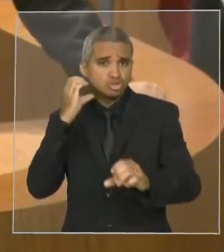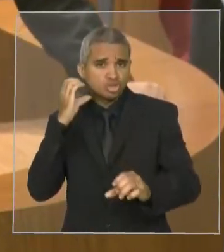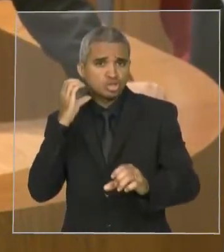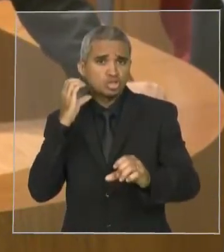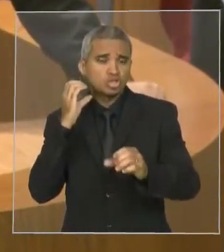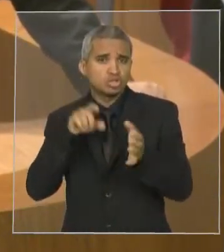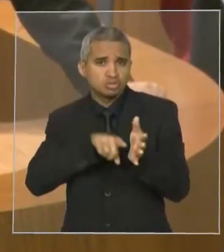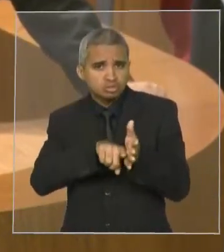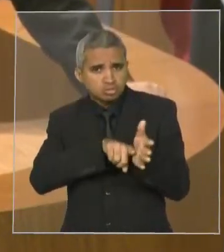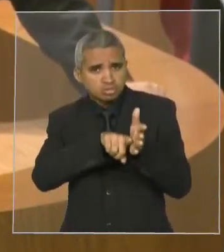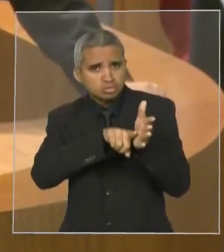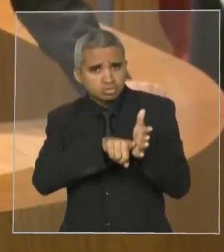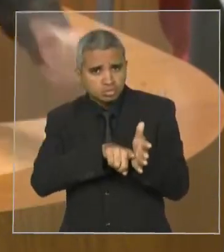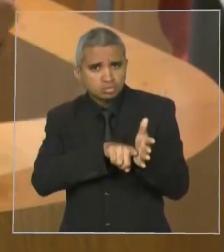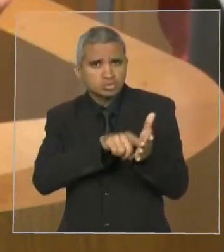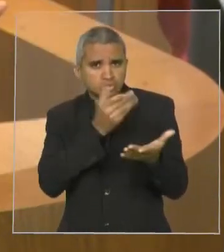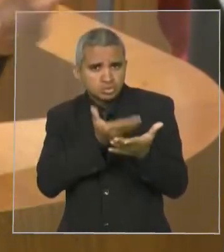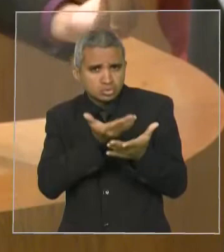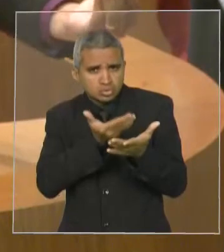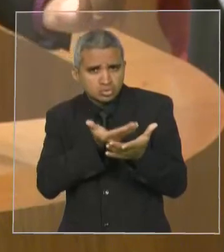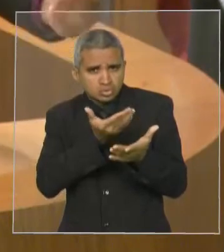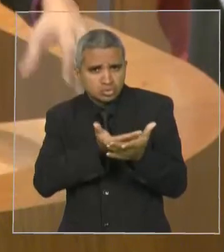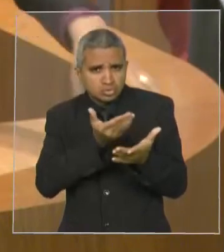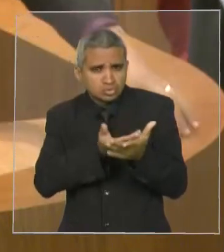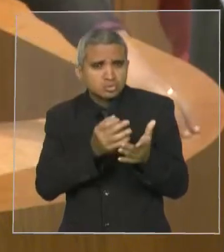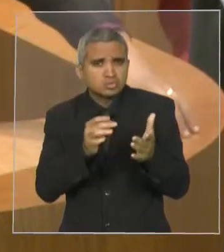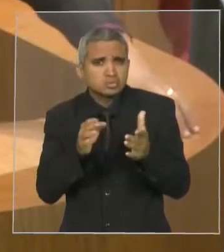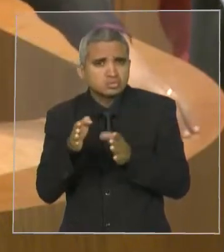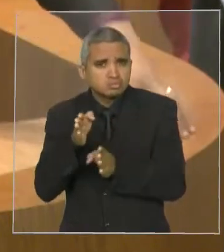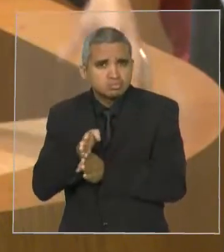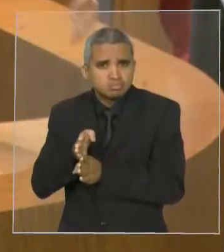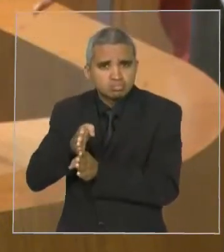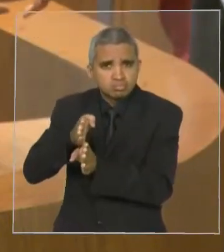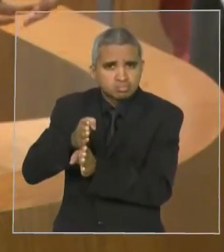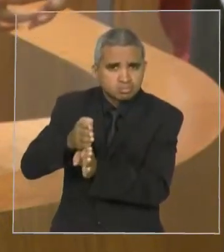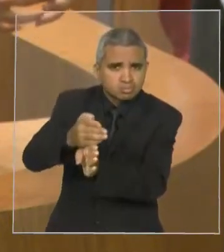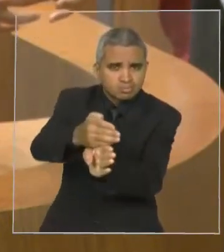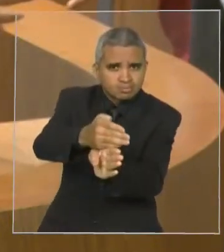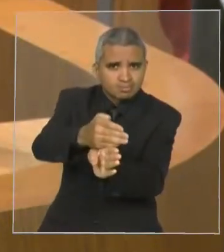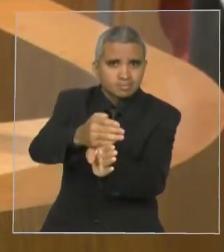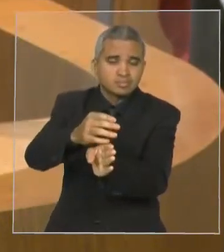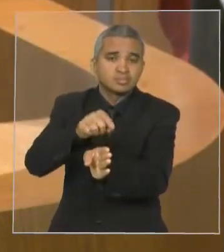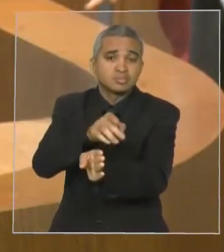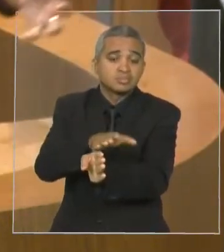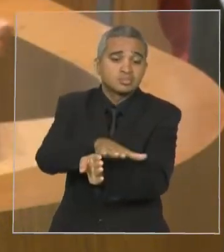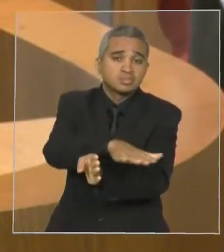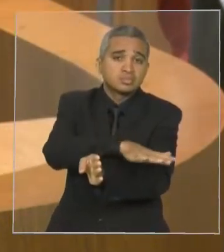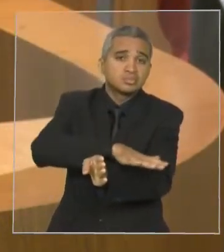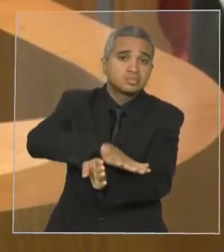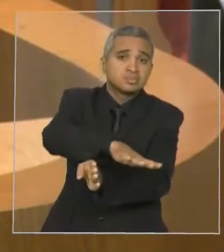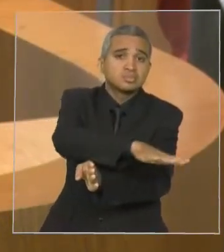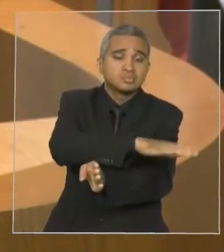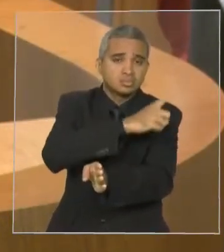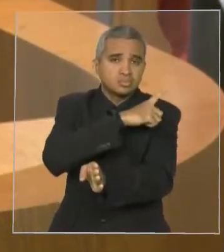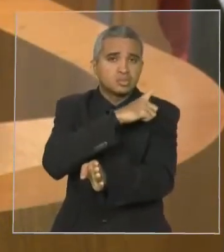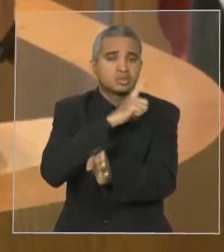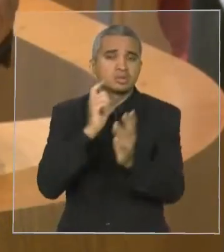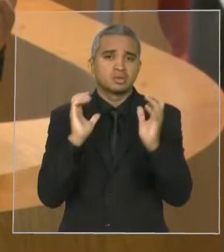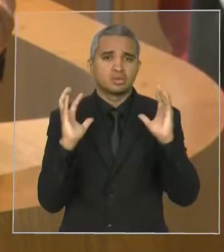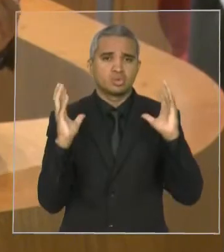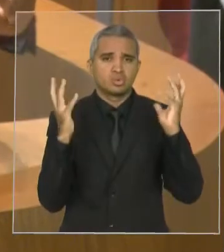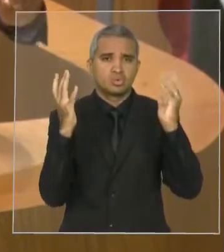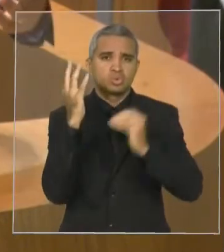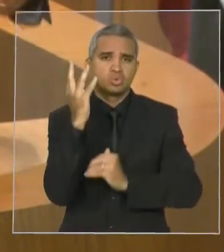avançado a contenção da erosão e à parte de urbanização da